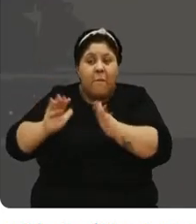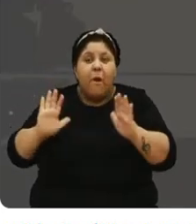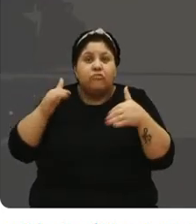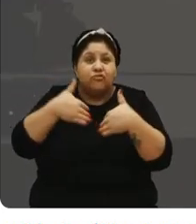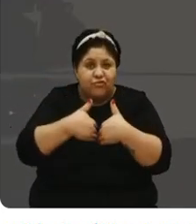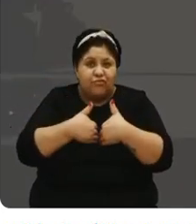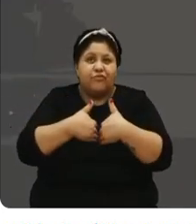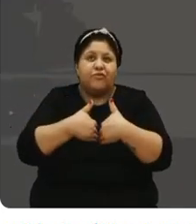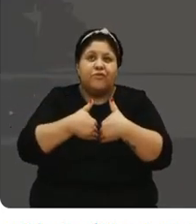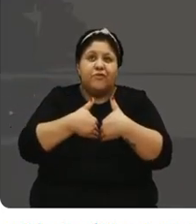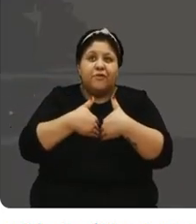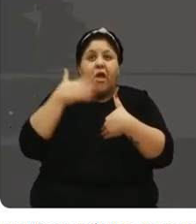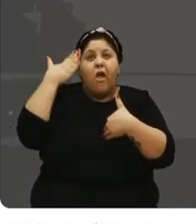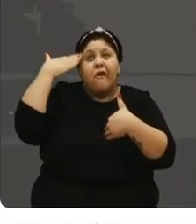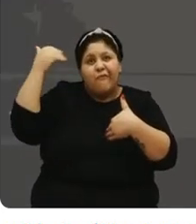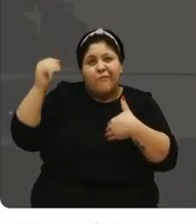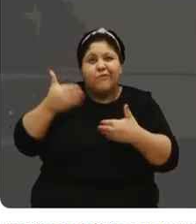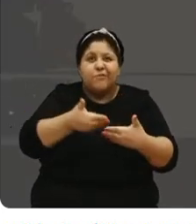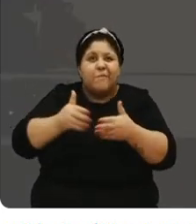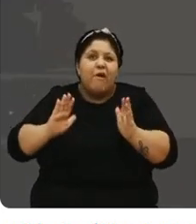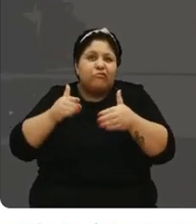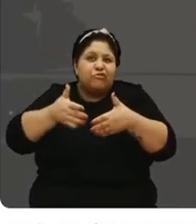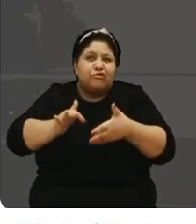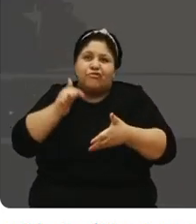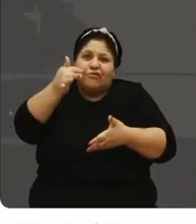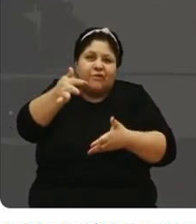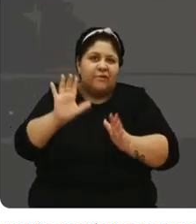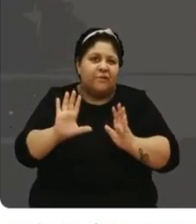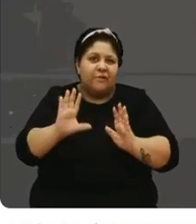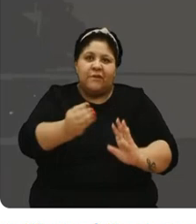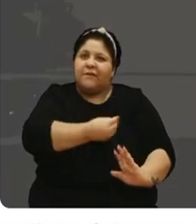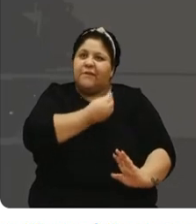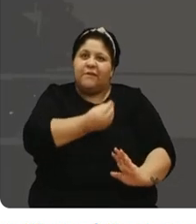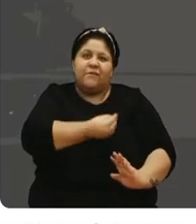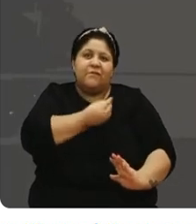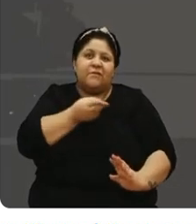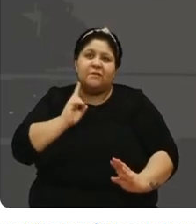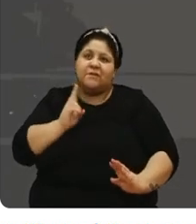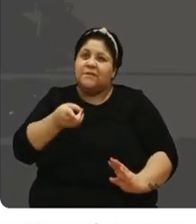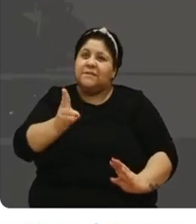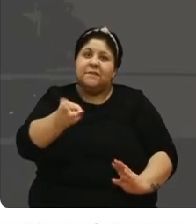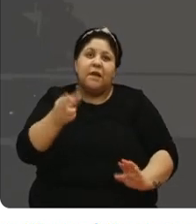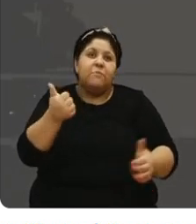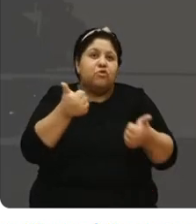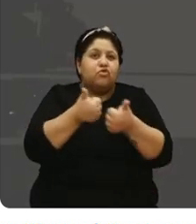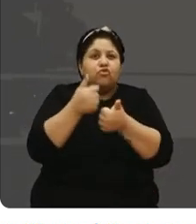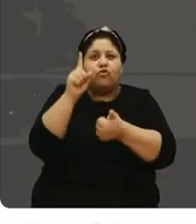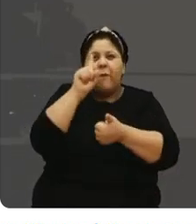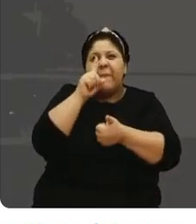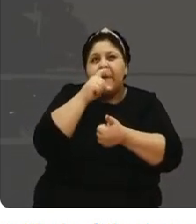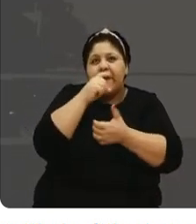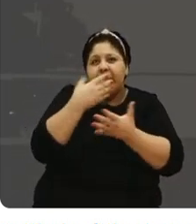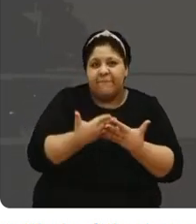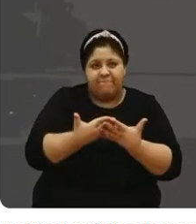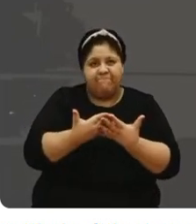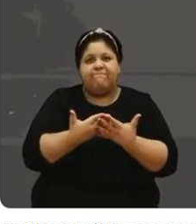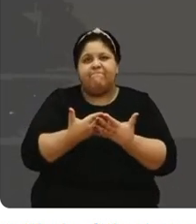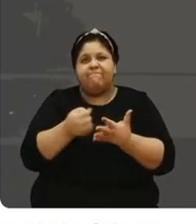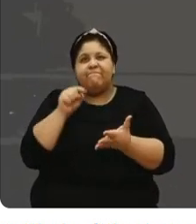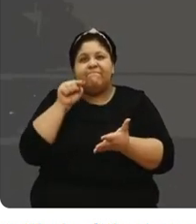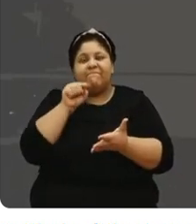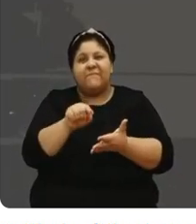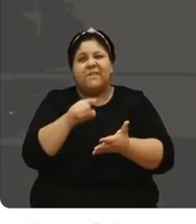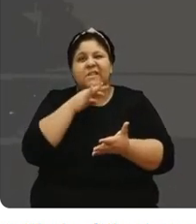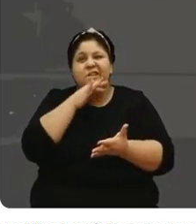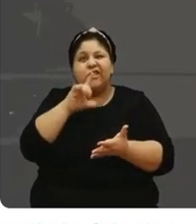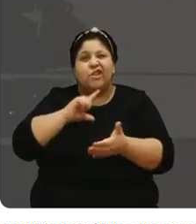autista, é o famoso bebê autista no futuro. Ele vai viver debaixo das asas dos pais. Então, assim, isso que é